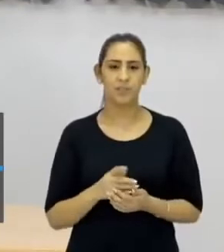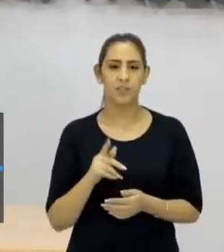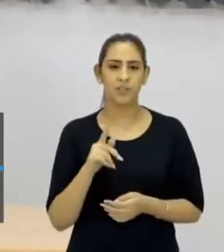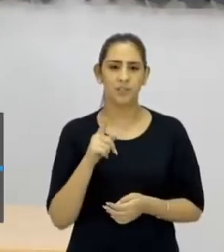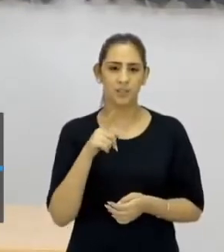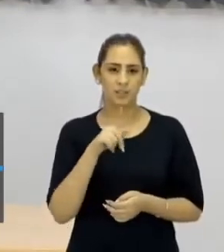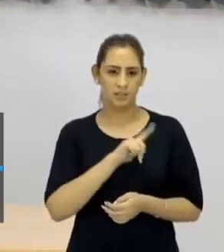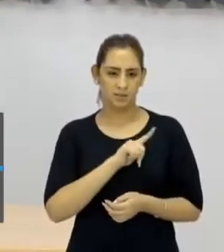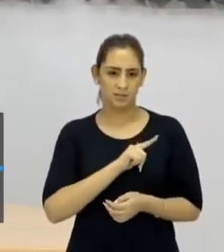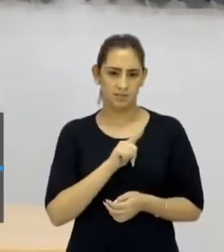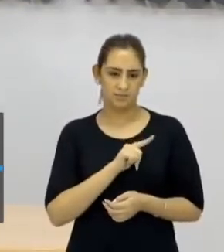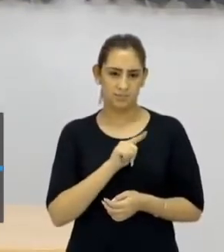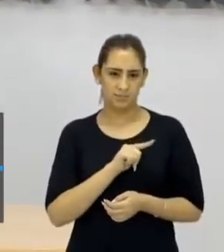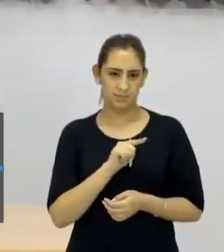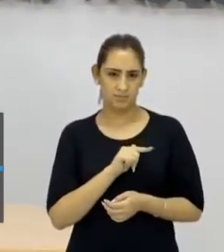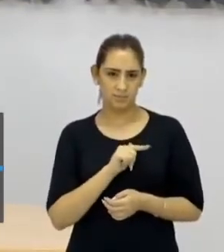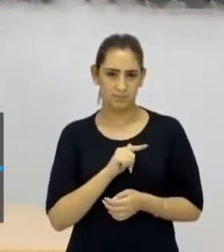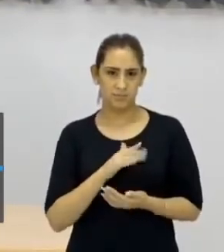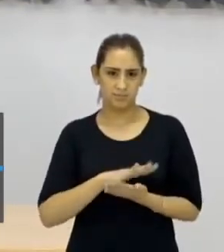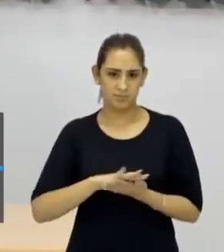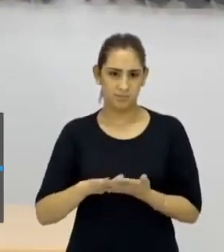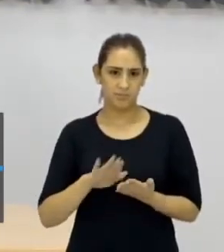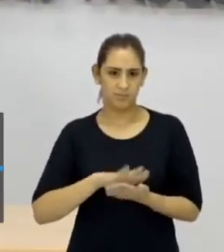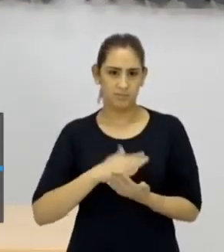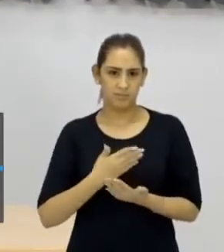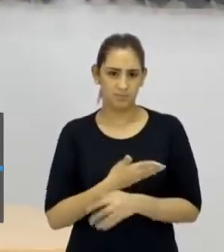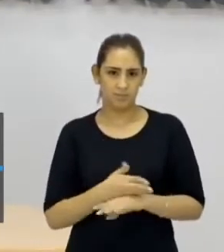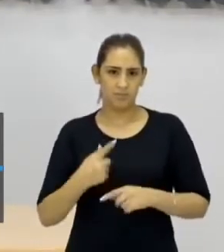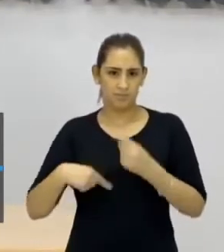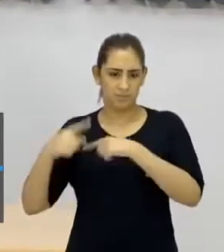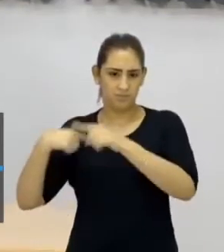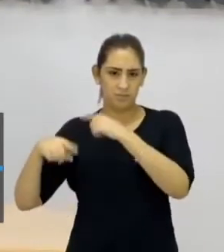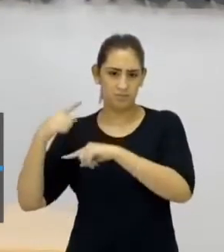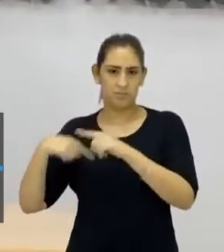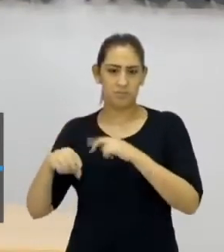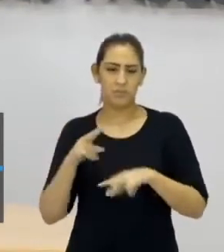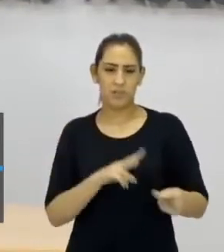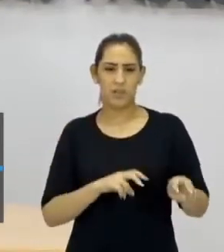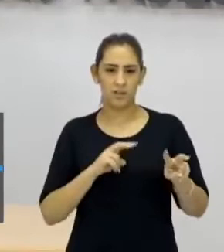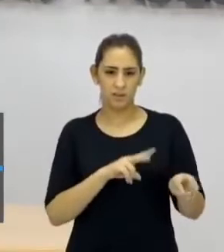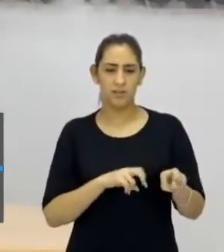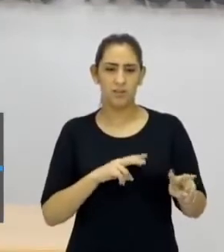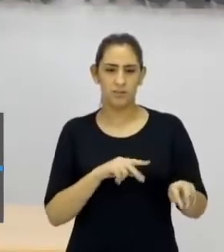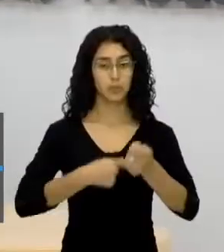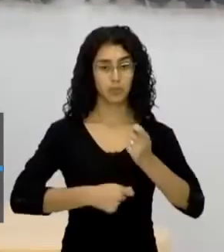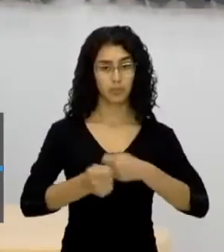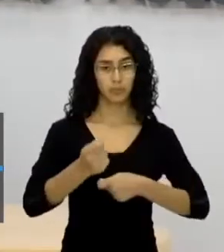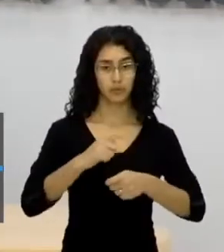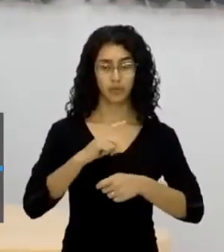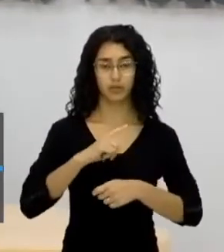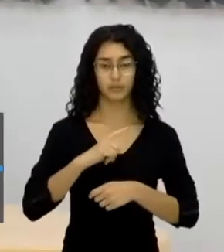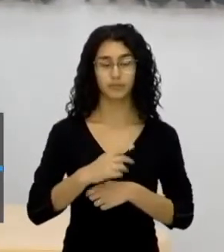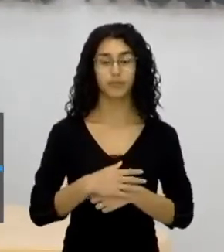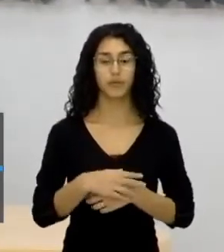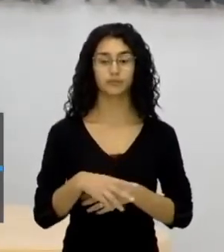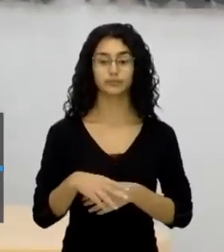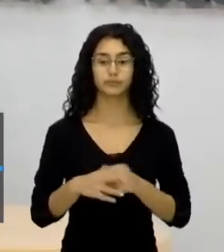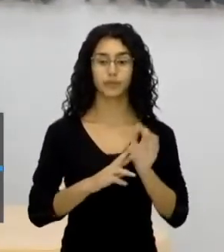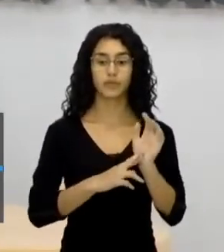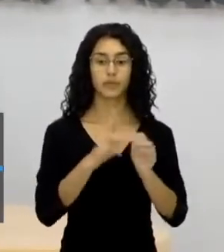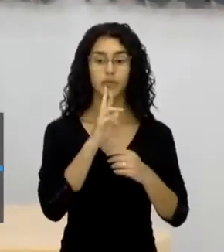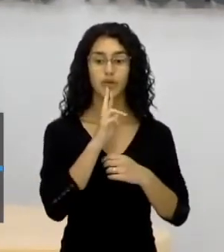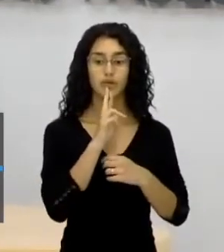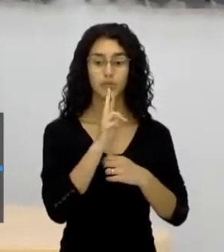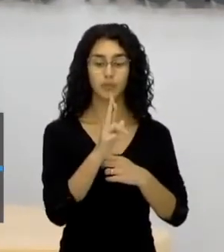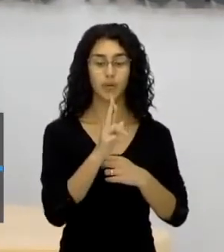puxando essa corda aí para a evolução aí da agropecuária no nosso país, tá certo? Aí eu trouxe aí uma resposta da